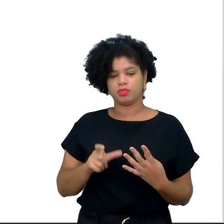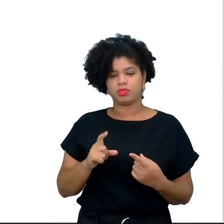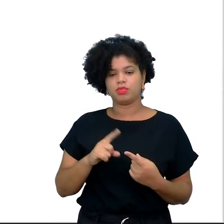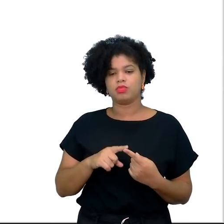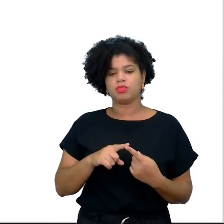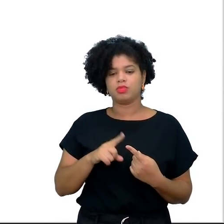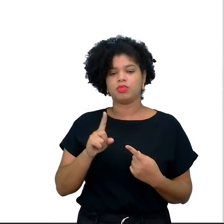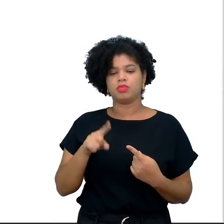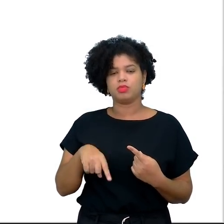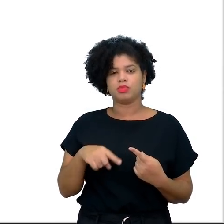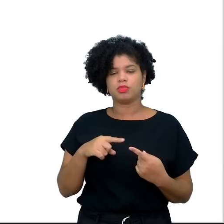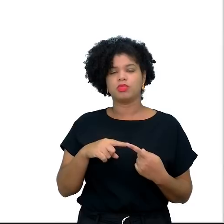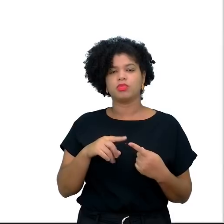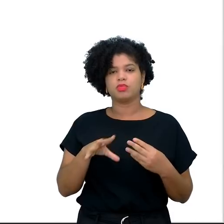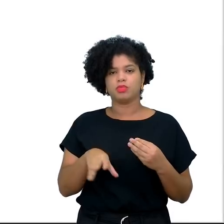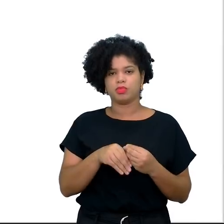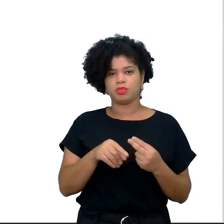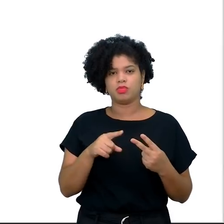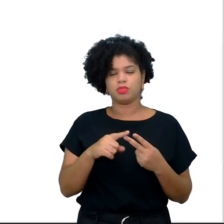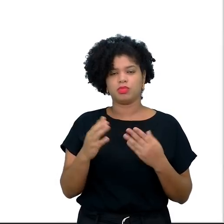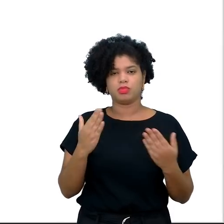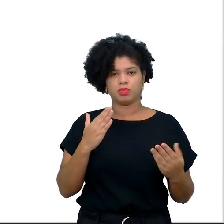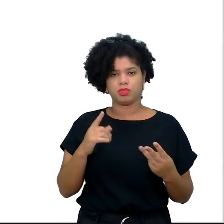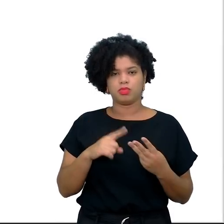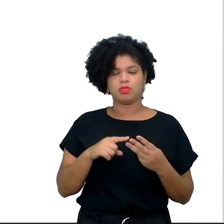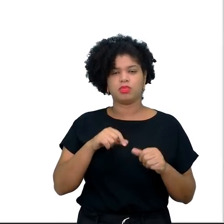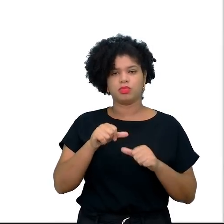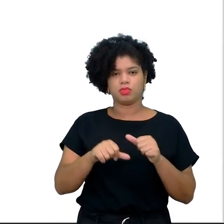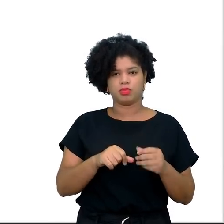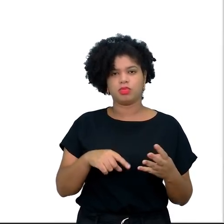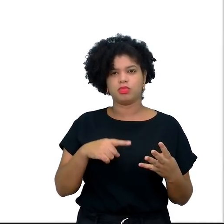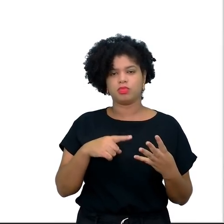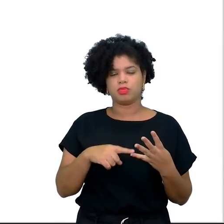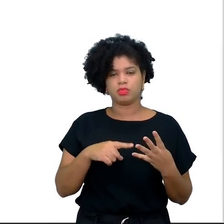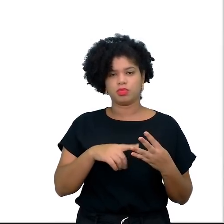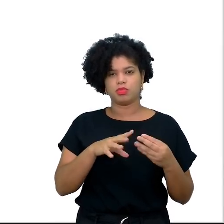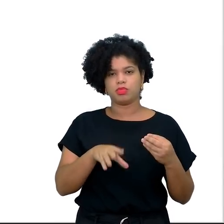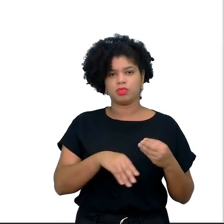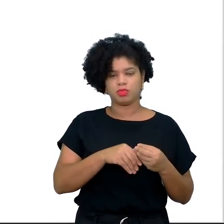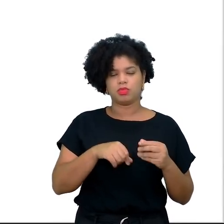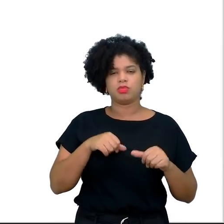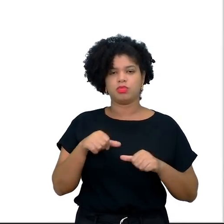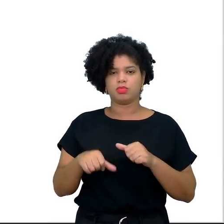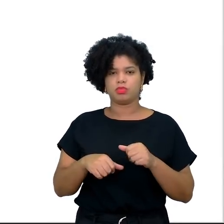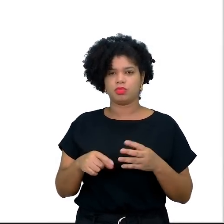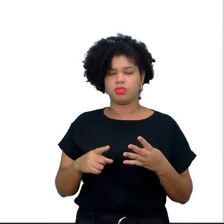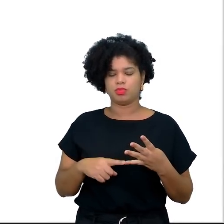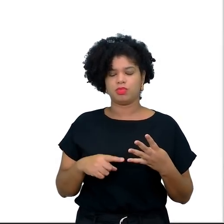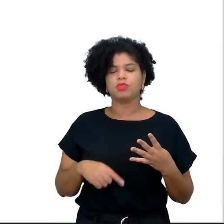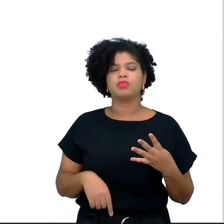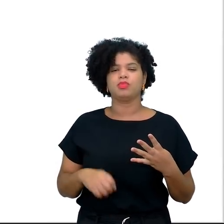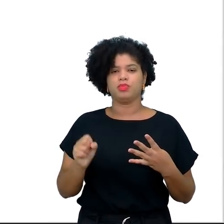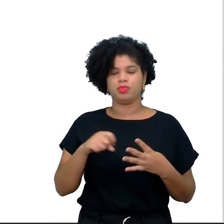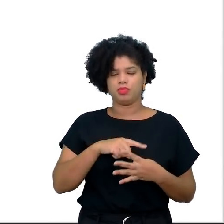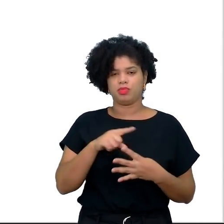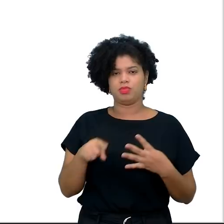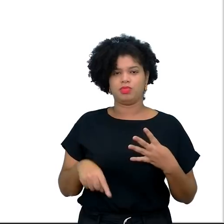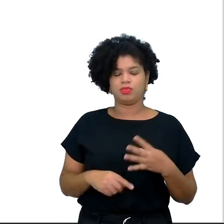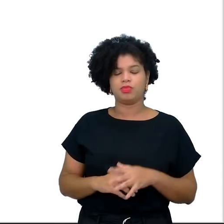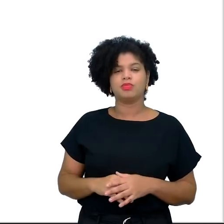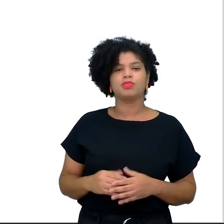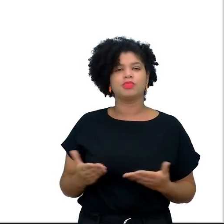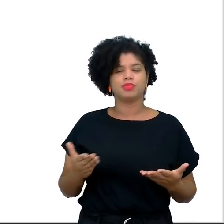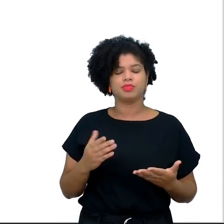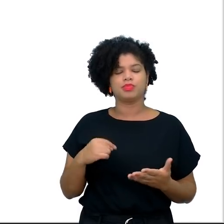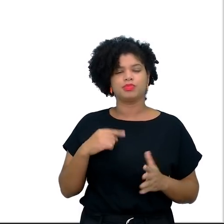a composição, a comparação, a transformação e a composição de transformação. E aí, para aprofundarmos